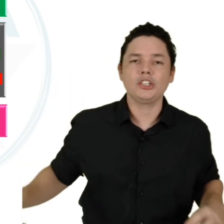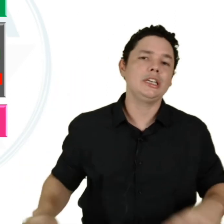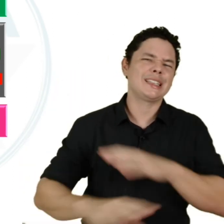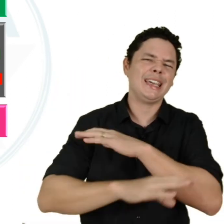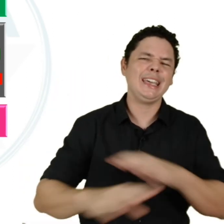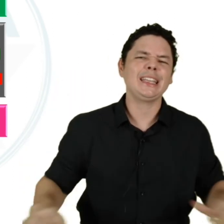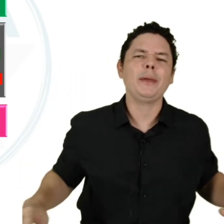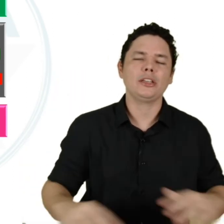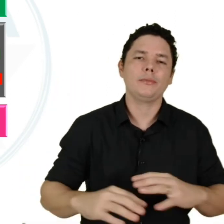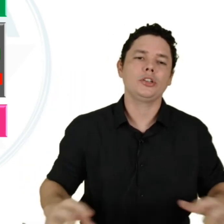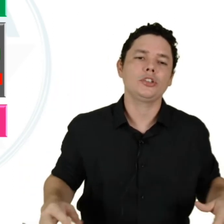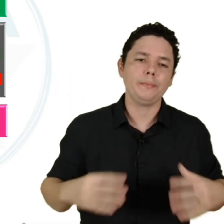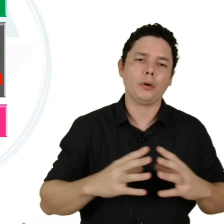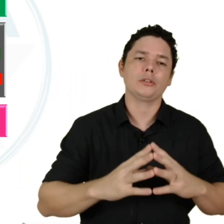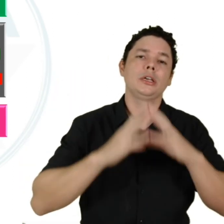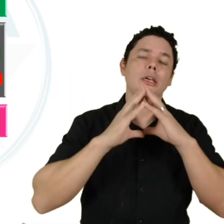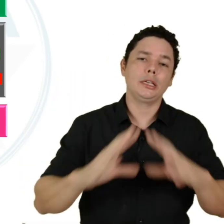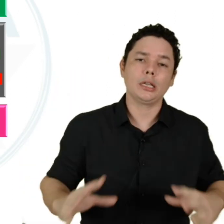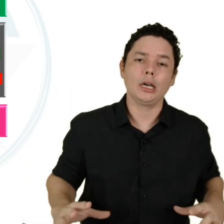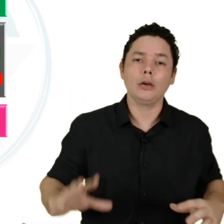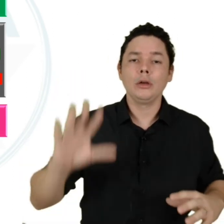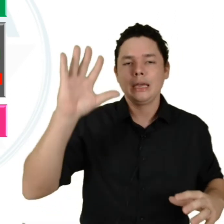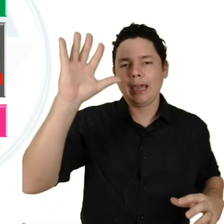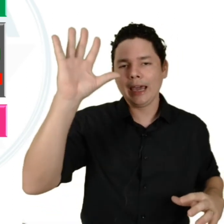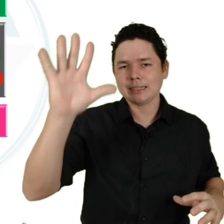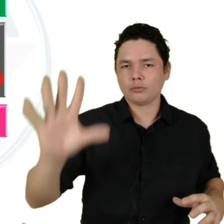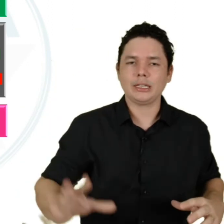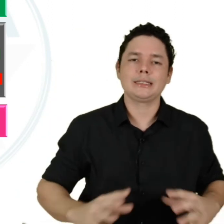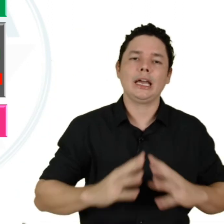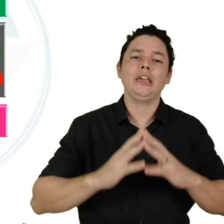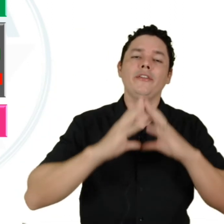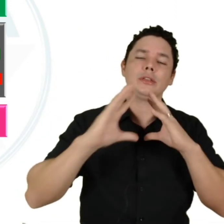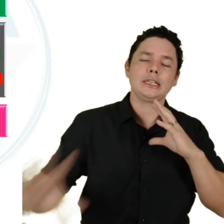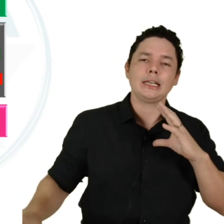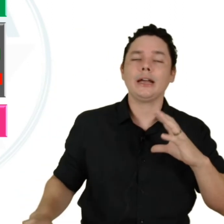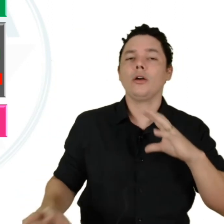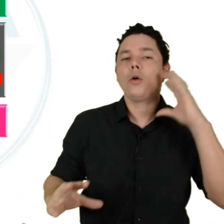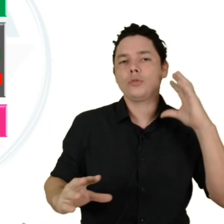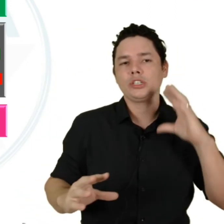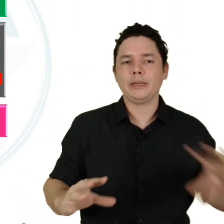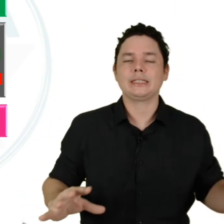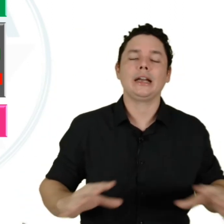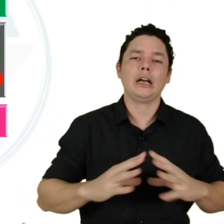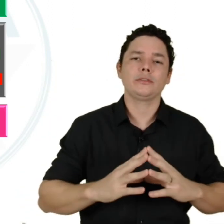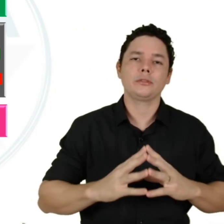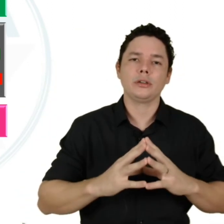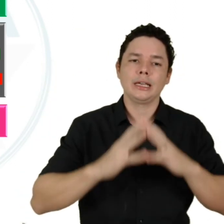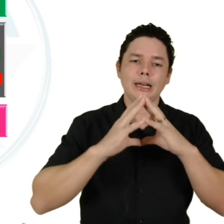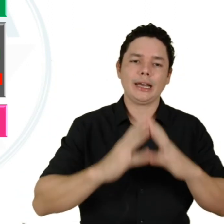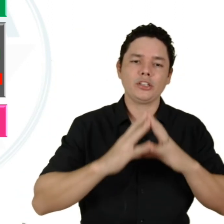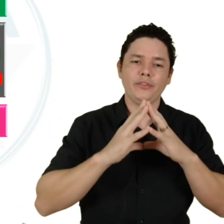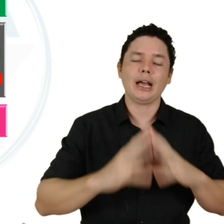30 dias, independentemente de posse. Então, essas autoridades aí vão designar ou dispensar as